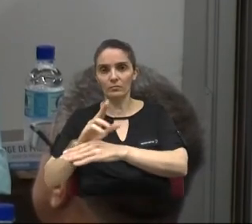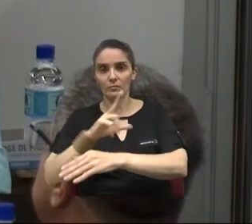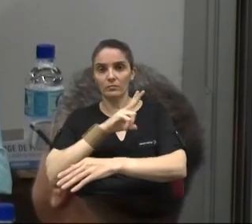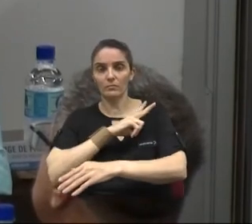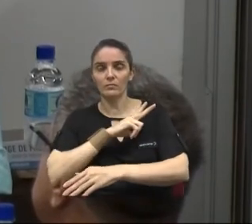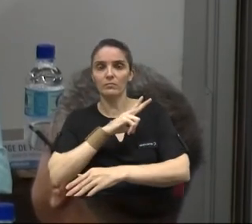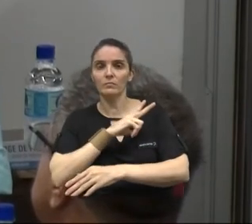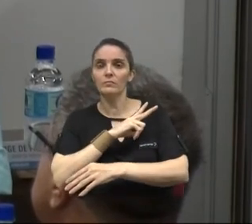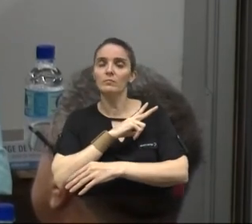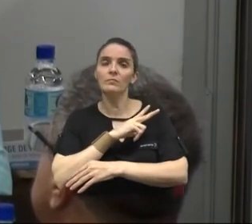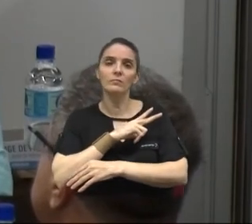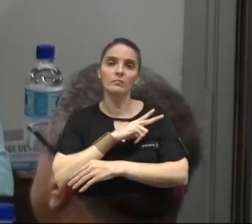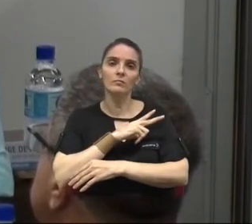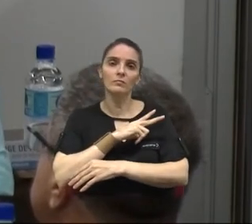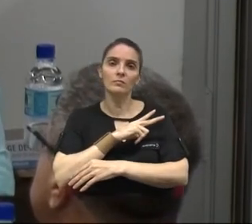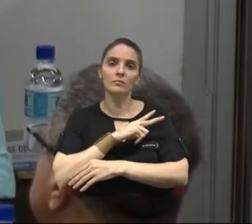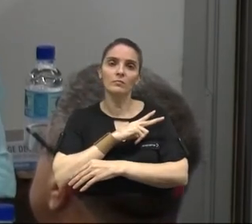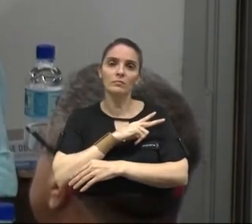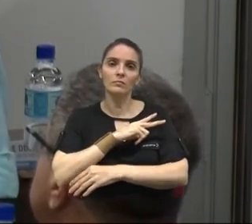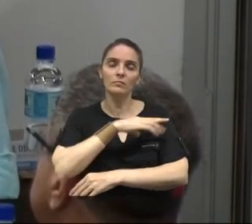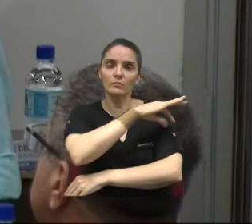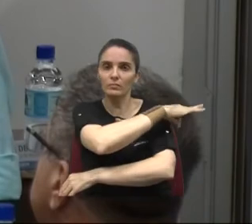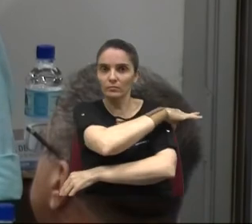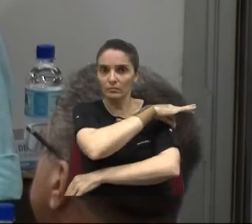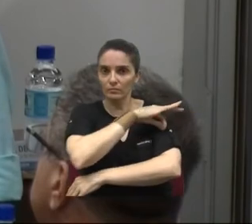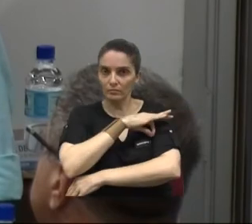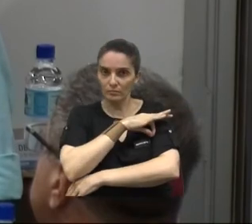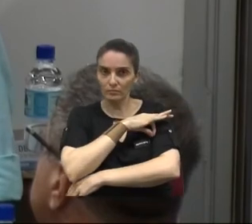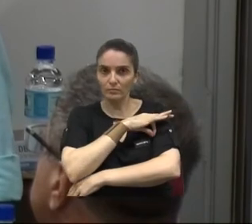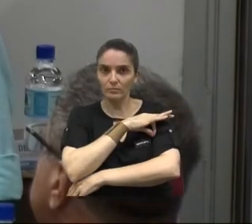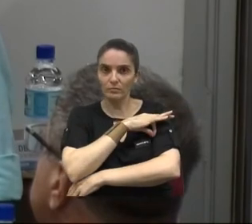particular do prefeito.